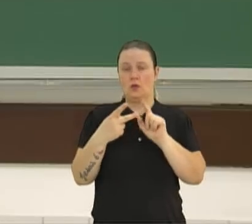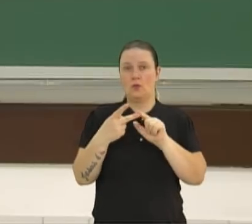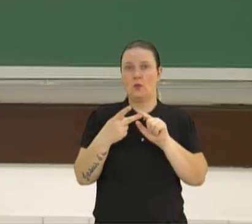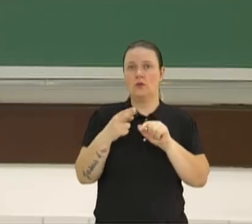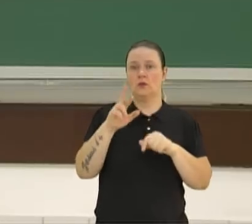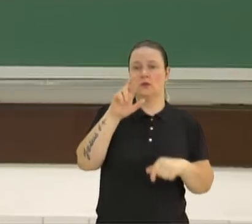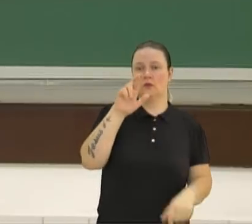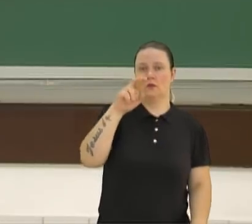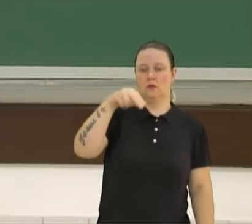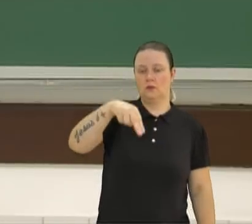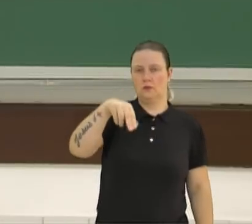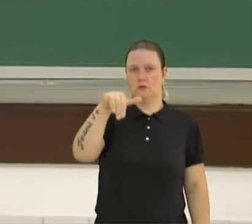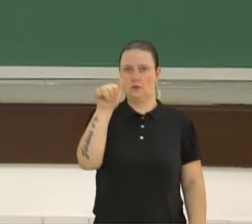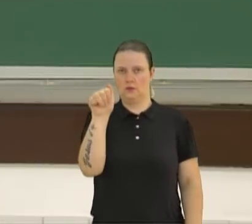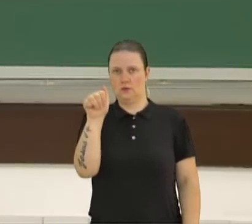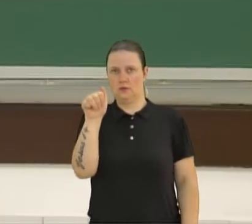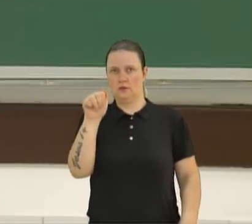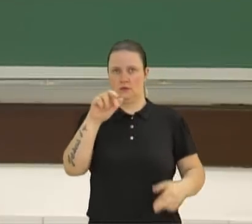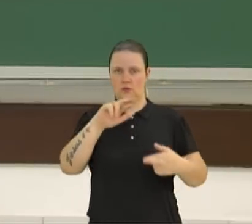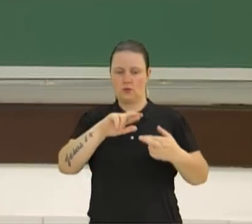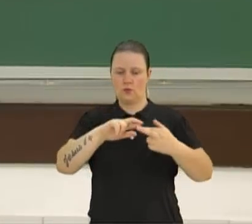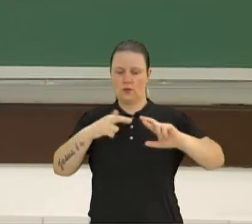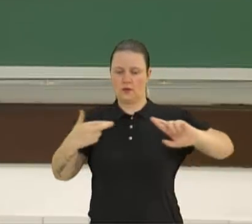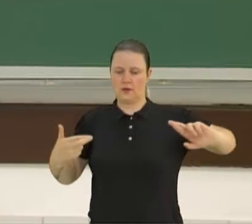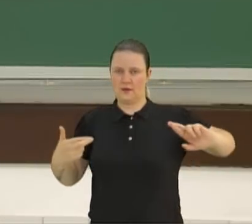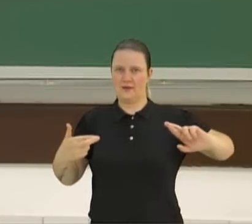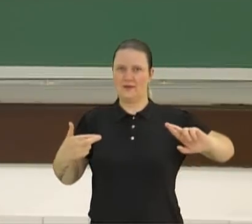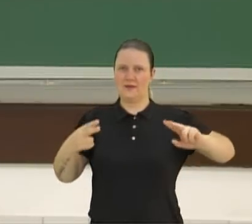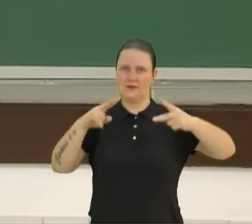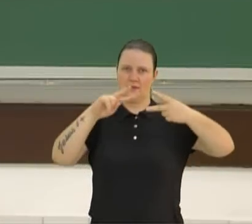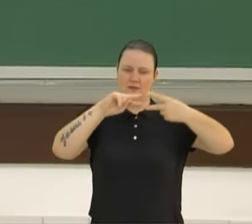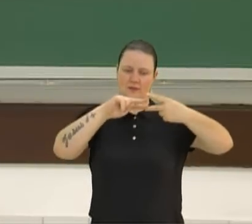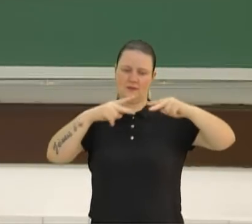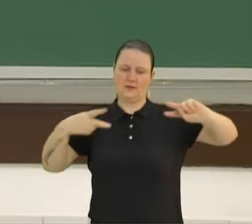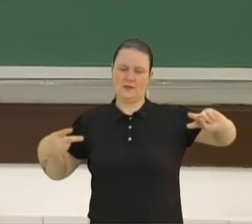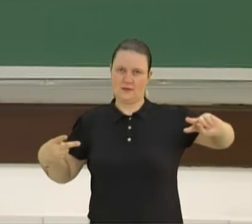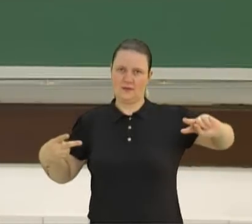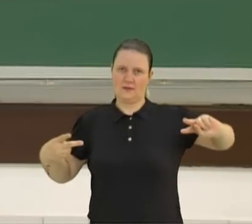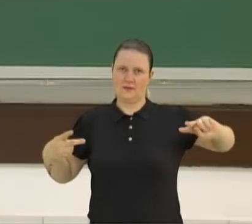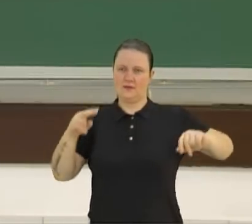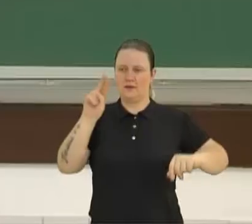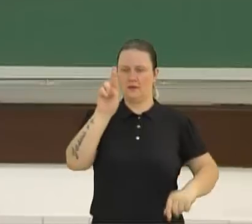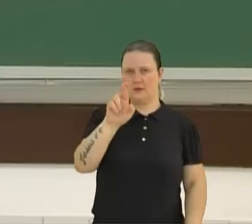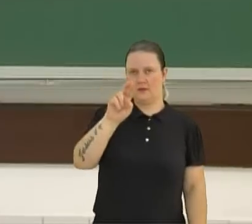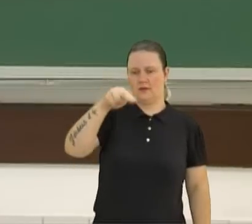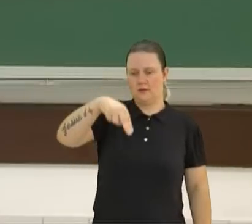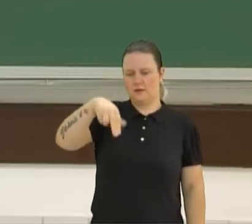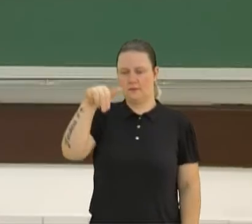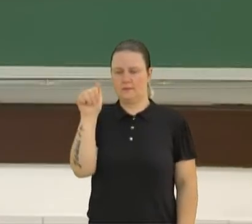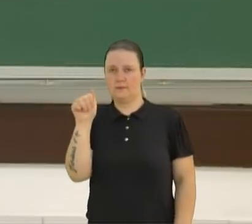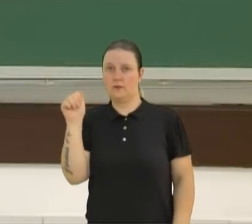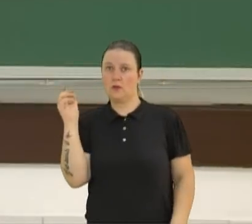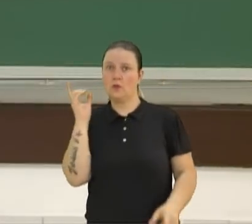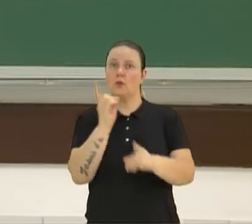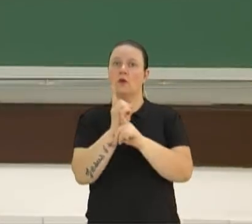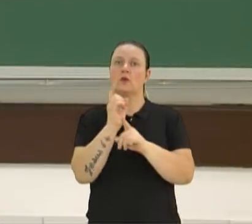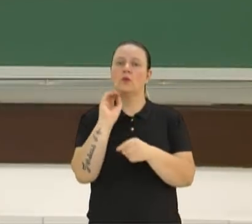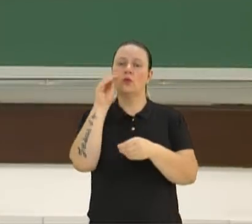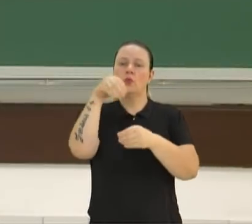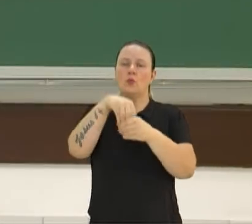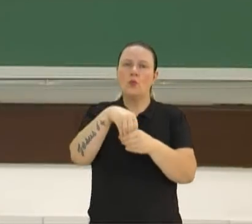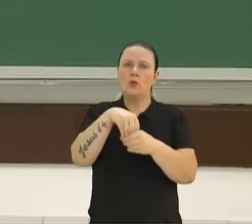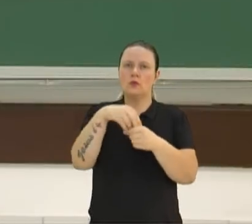fora. Então, o fluxo de tudo aquilo que vai entrar e sair acontece através desses porozinhos aí, beleza?